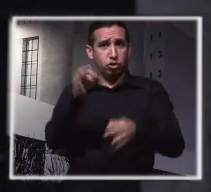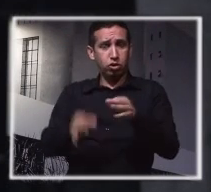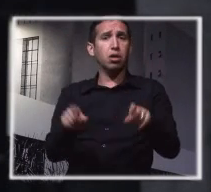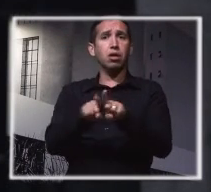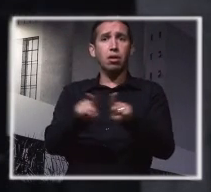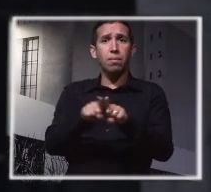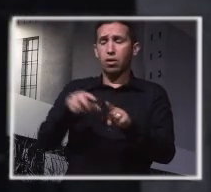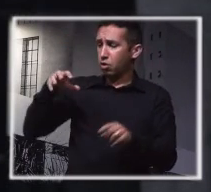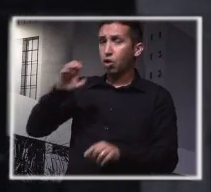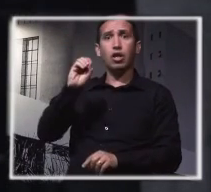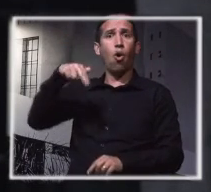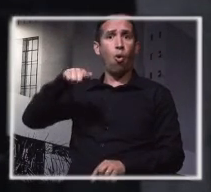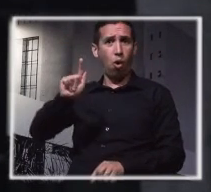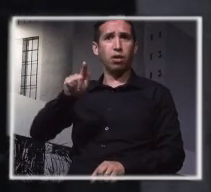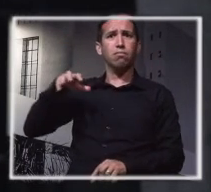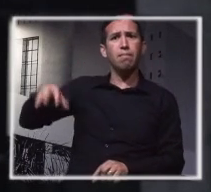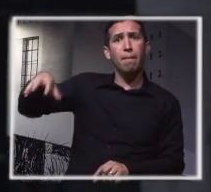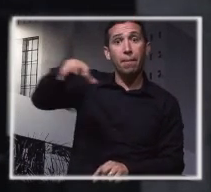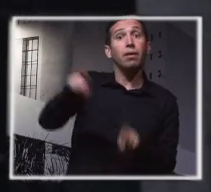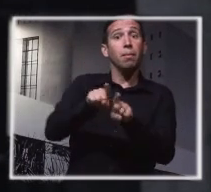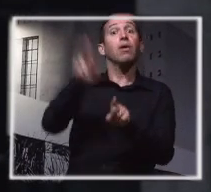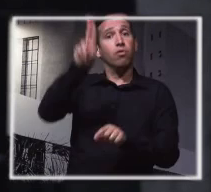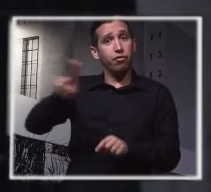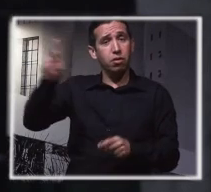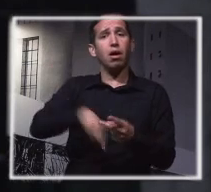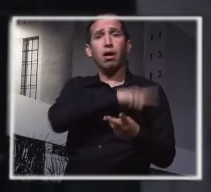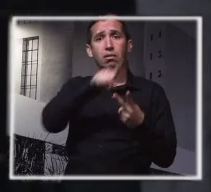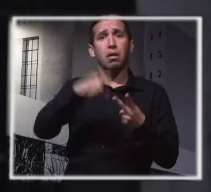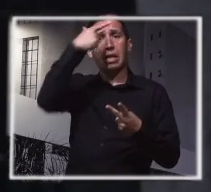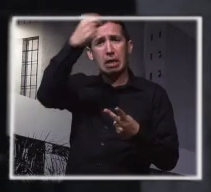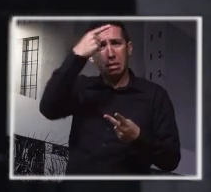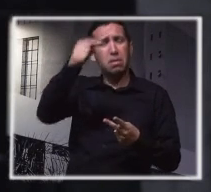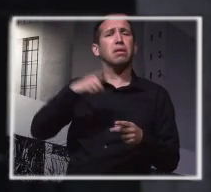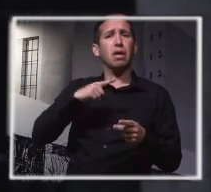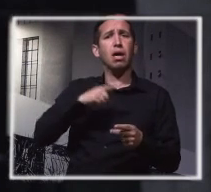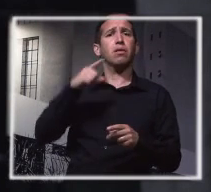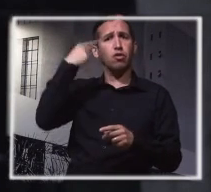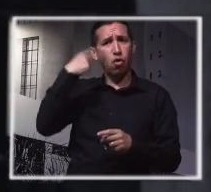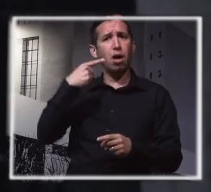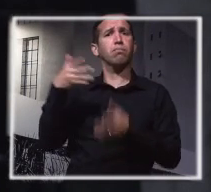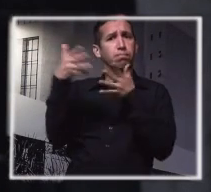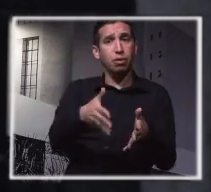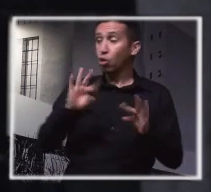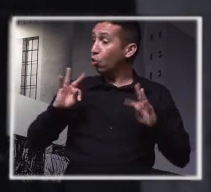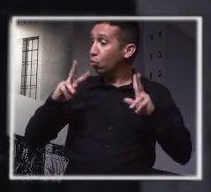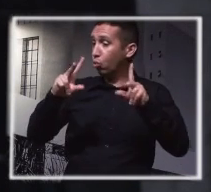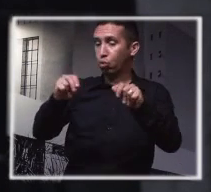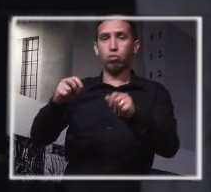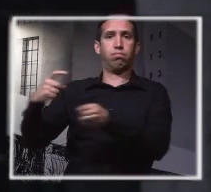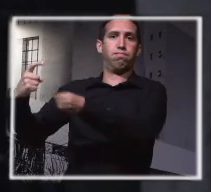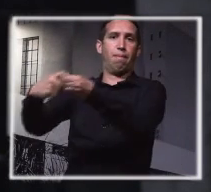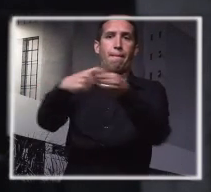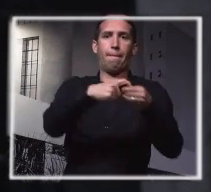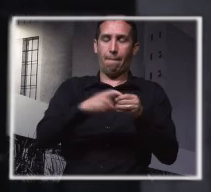não governamentais. Precisamos das universidades, precisamos da academia, precisamos dos advogados, precisamos de